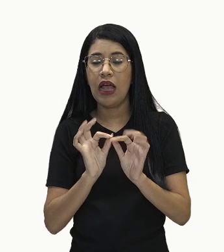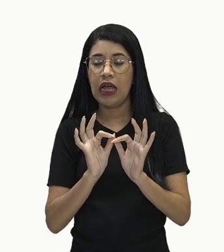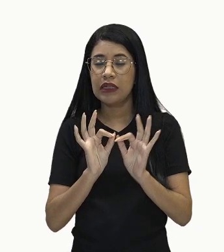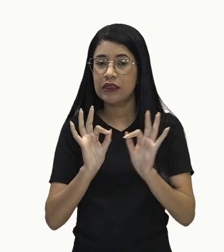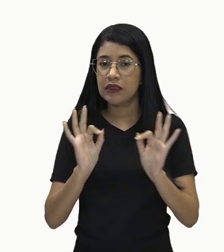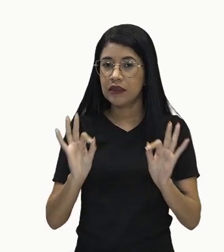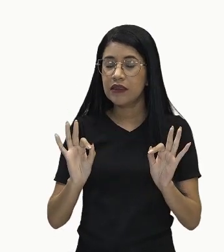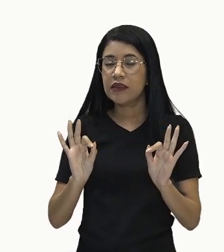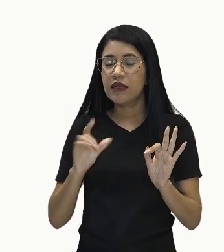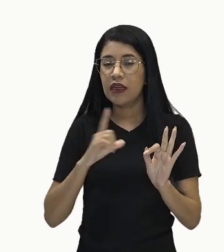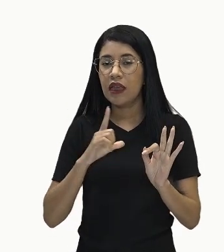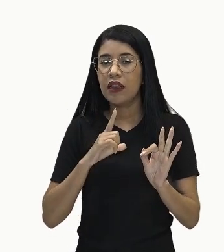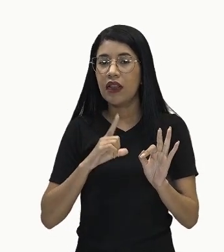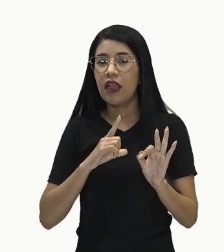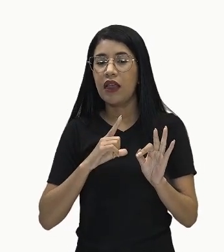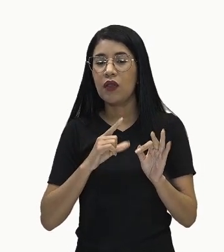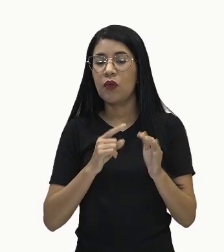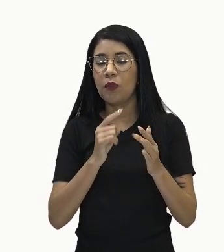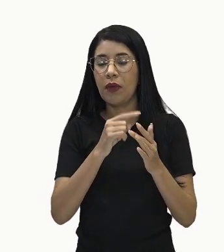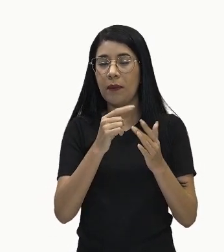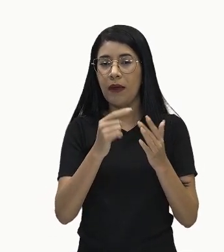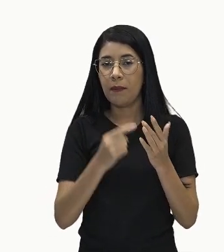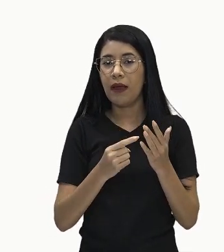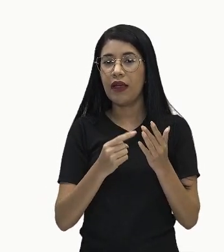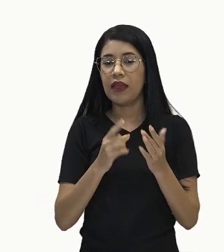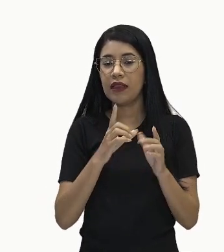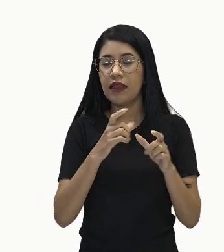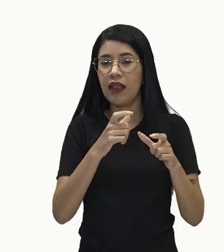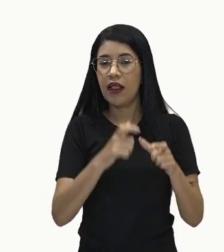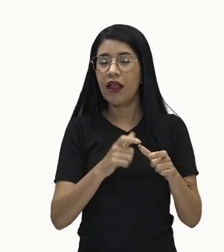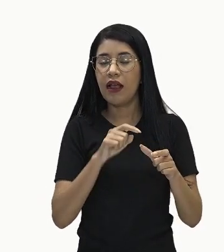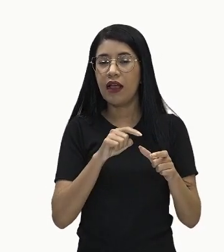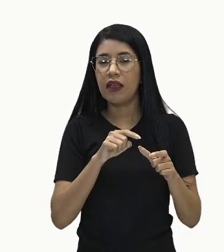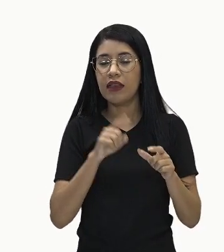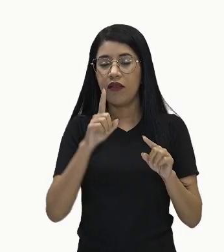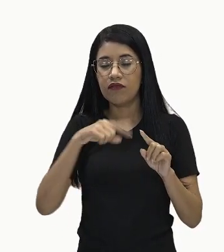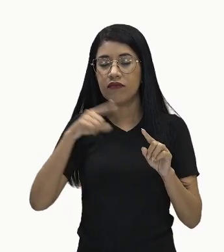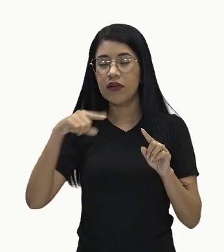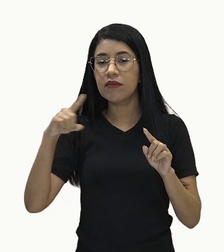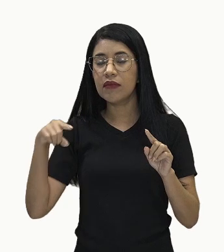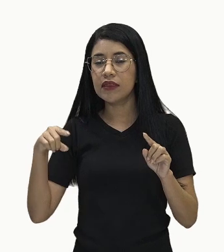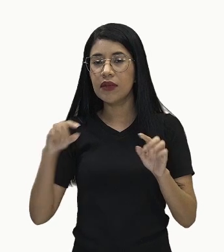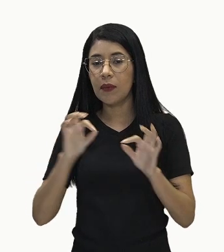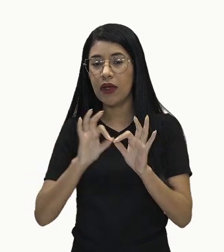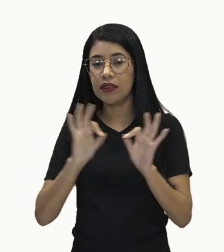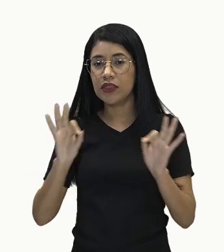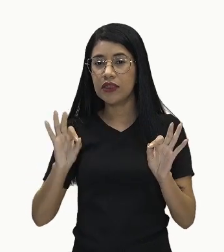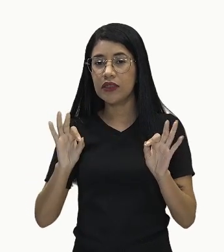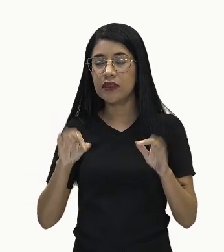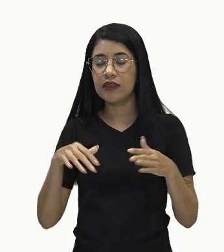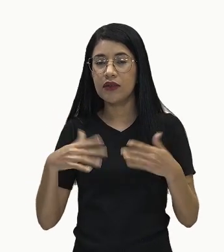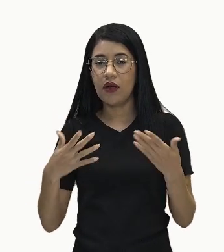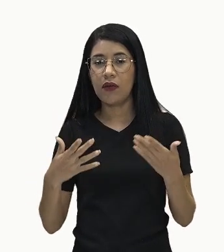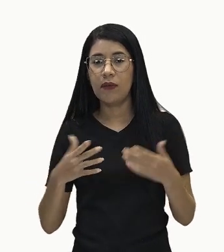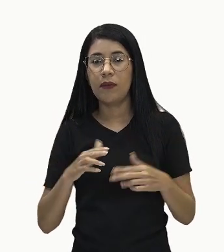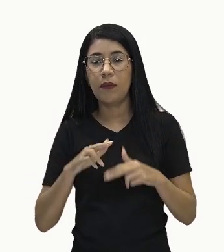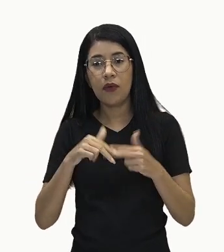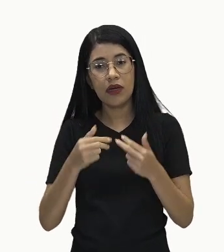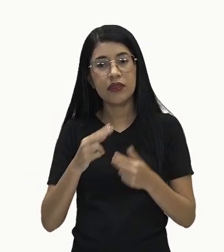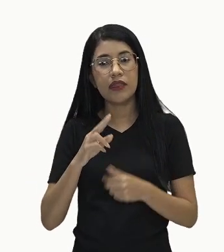está ao quadrado, ele indica a distância que um determinado elemento se